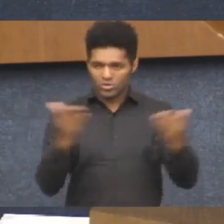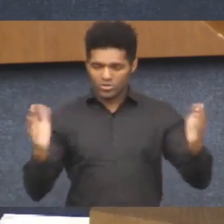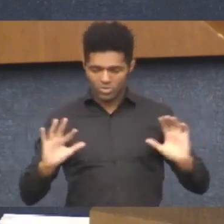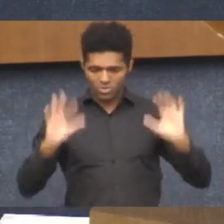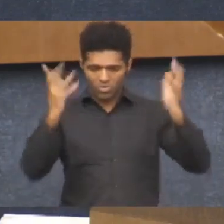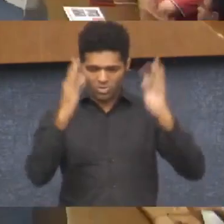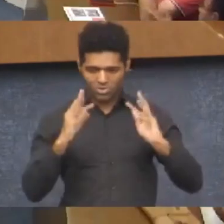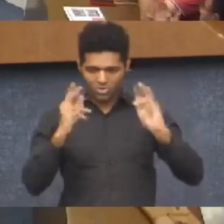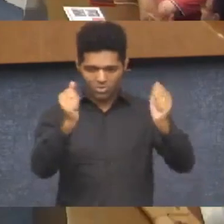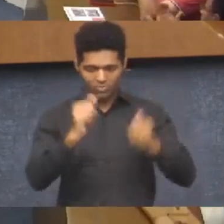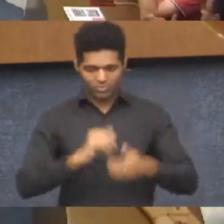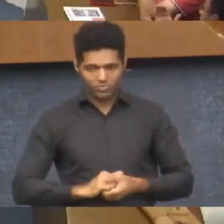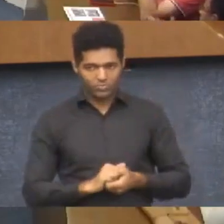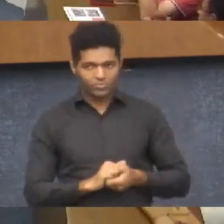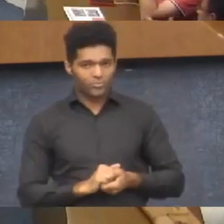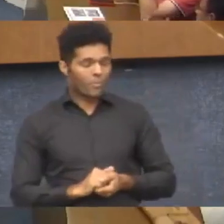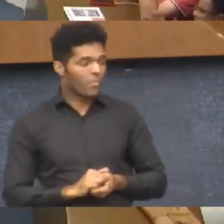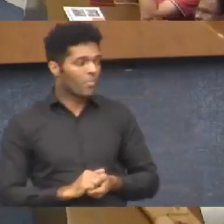todos.